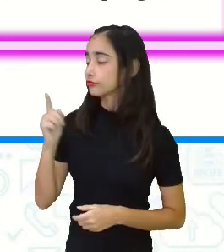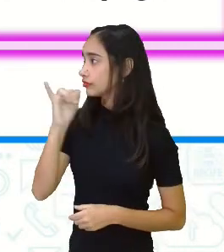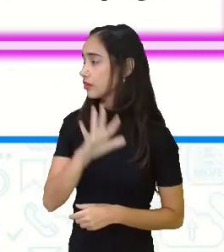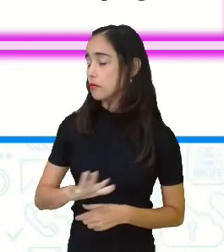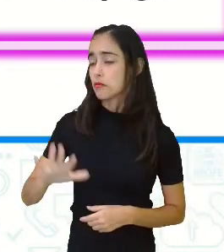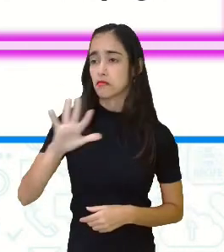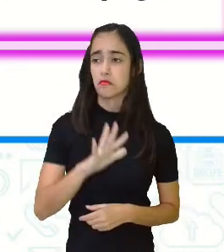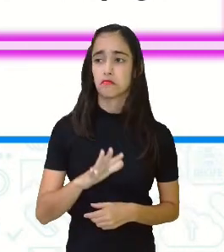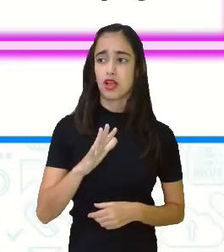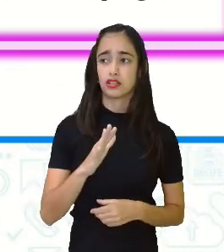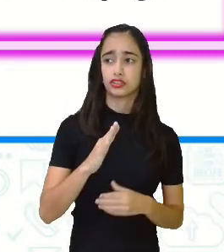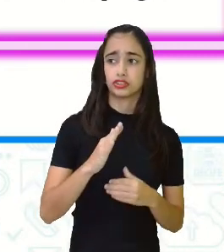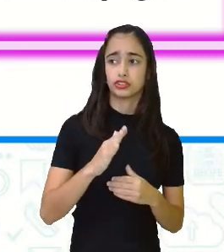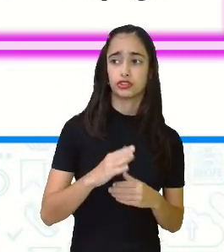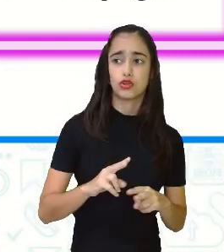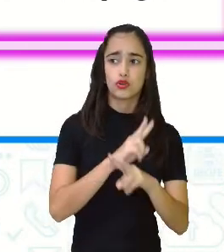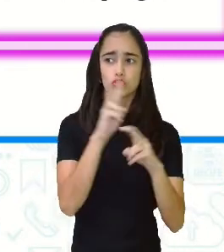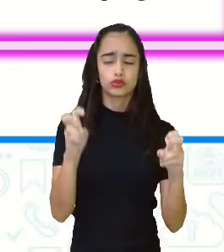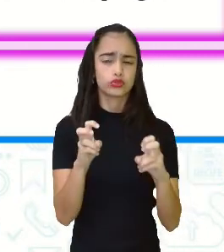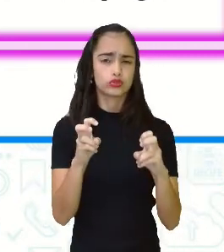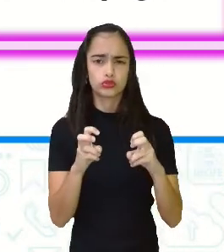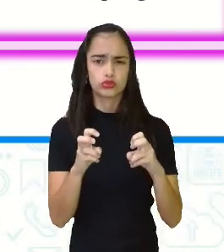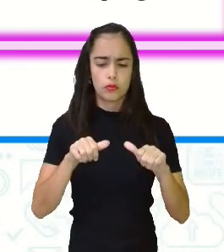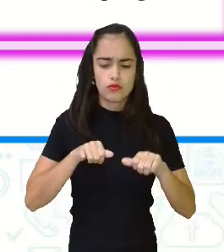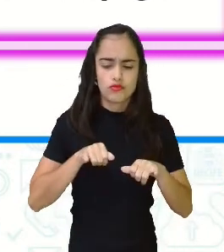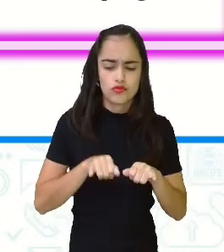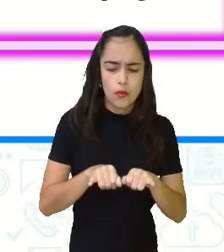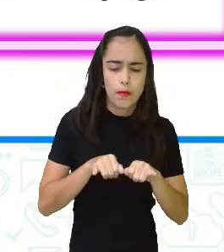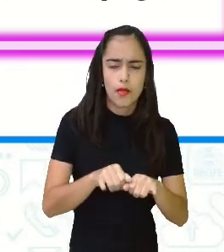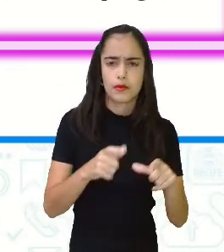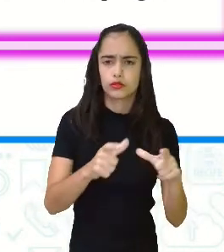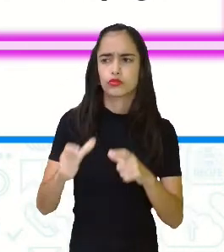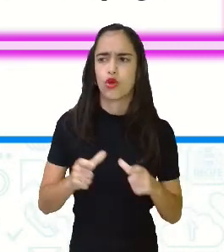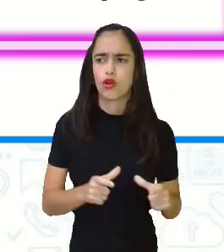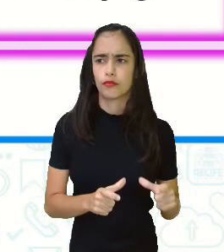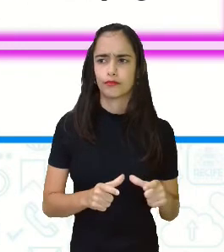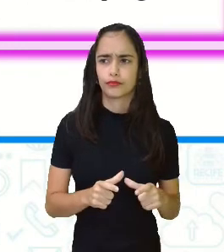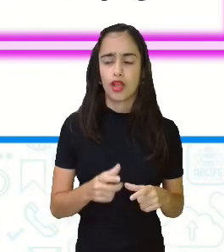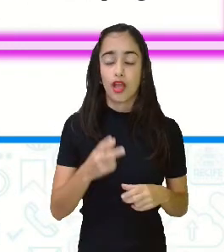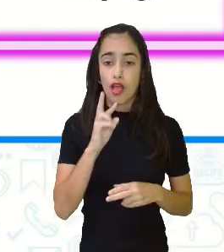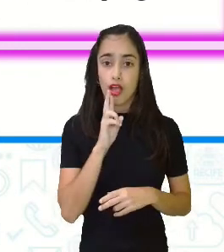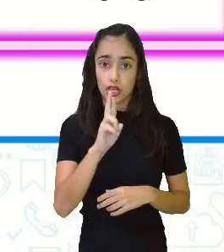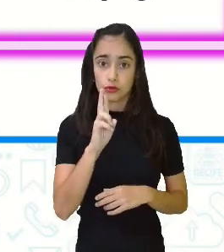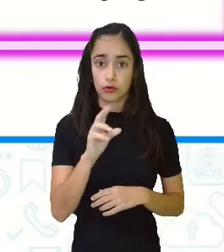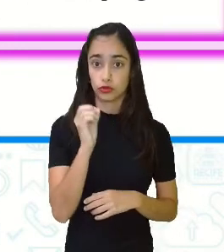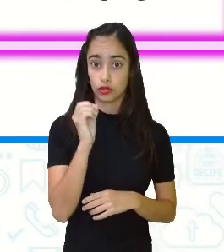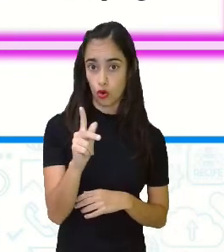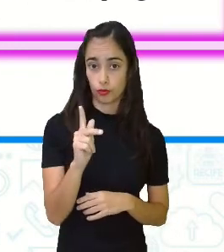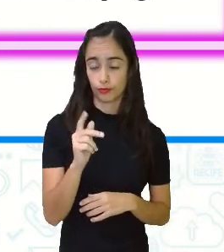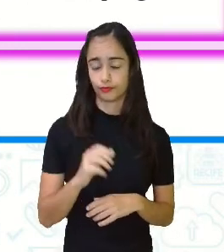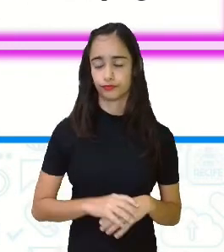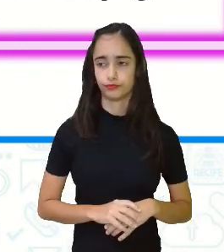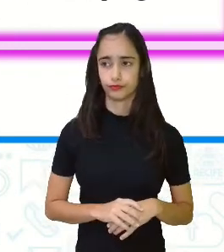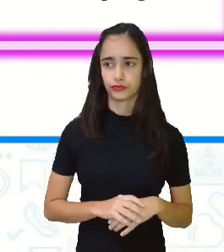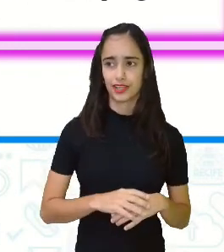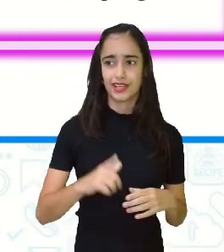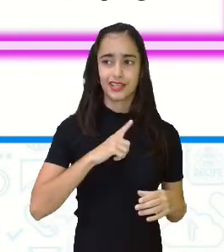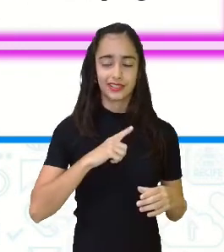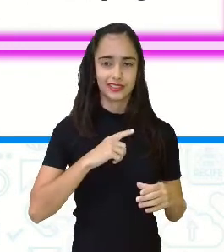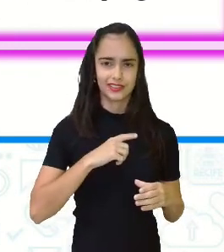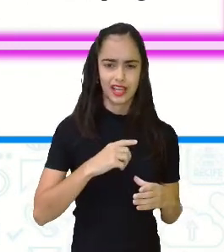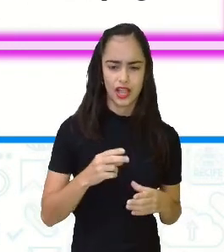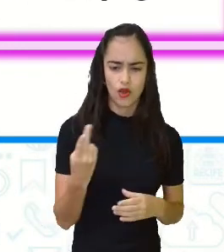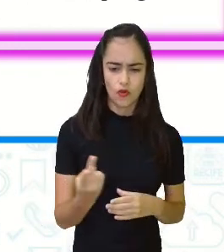de um supermercado local e responda o que se pede. Eu tenho aqui o valor do iogurte, do